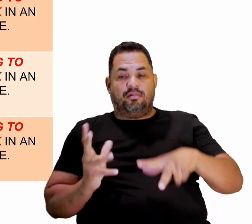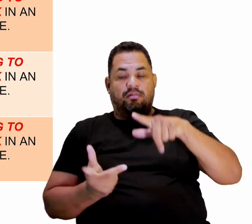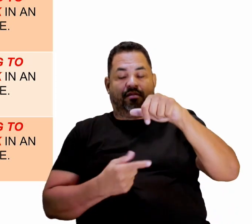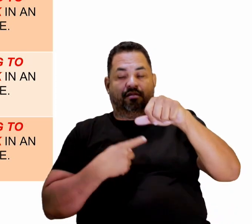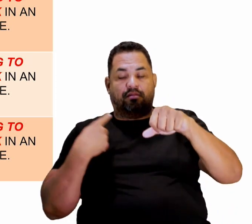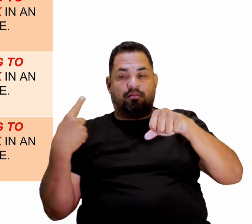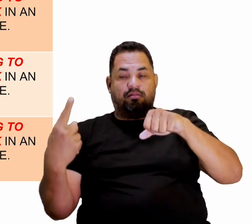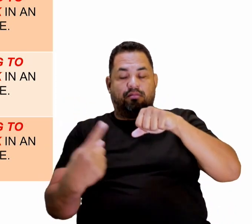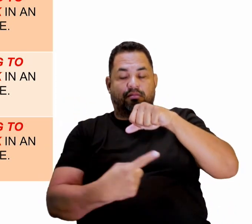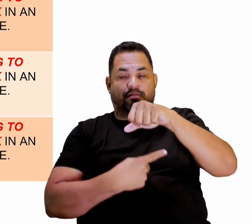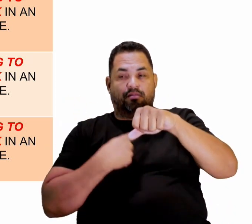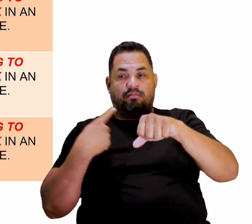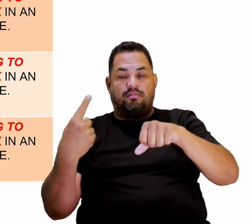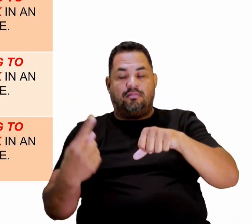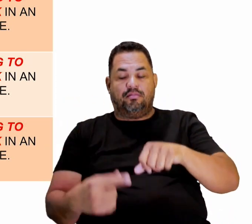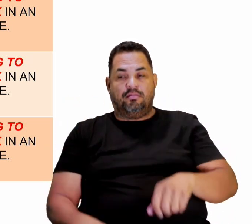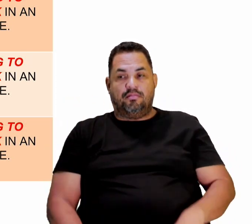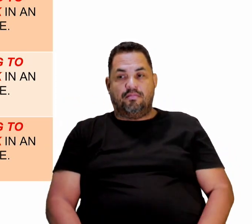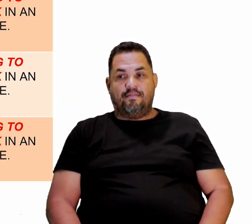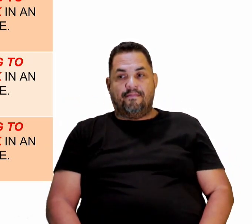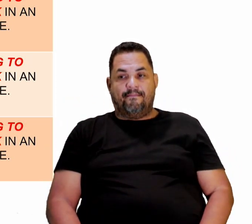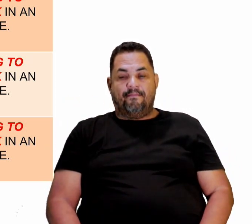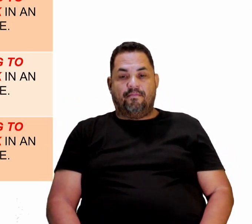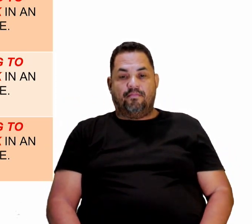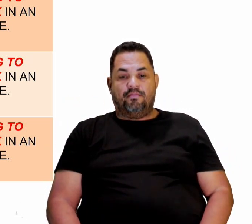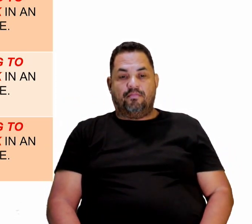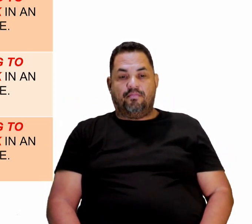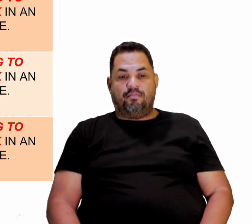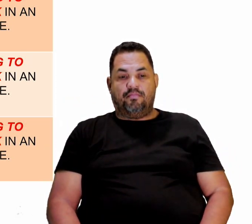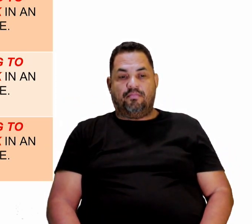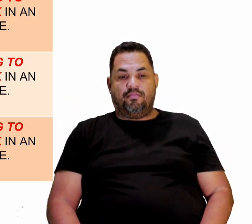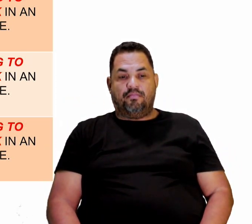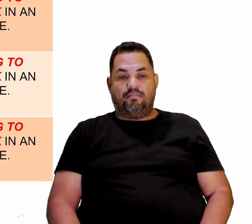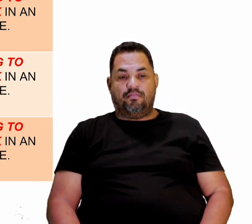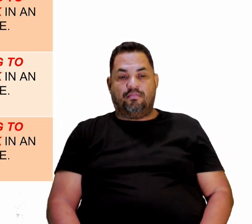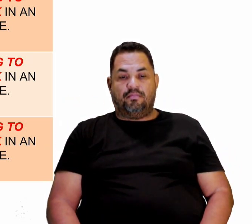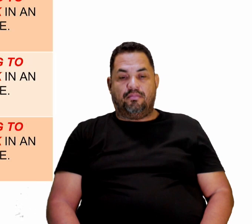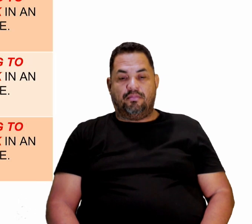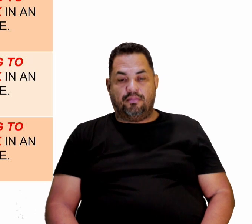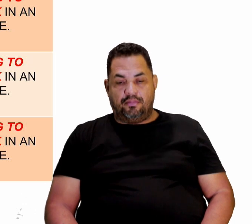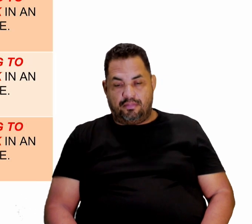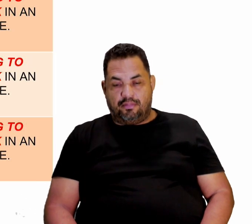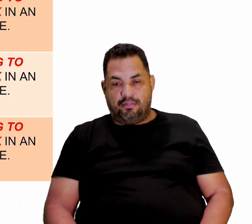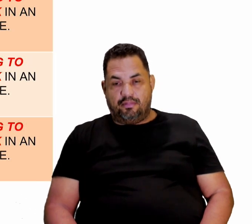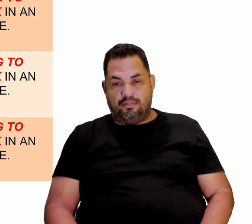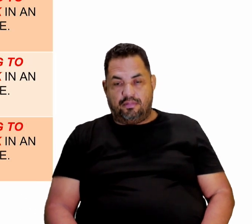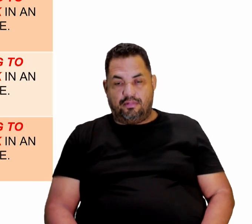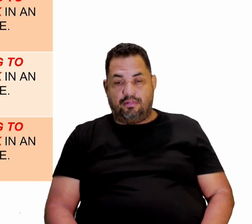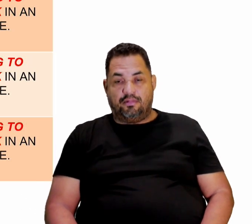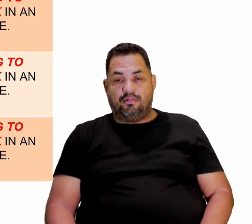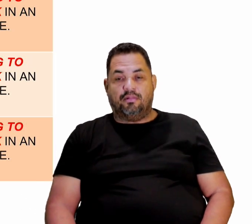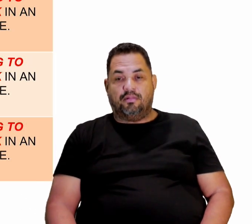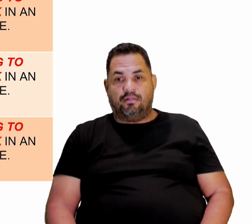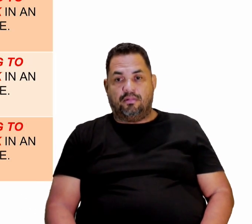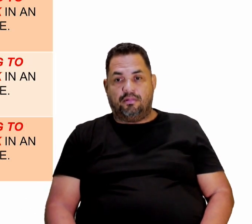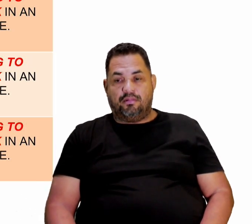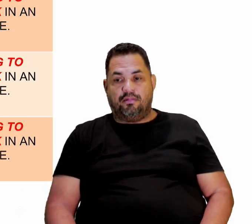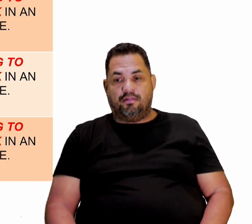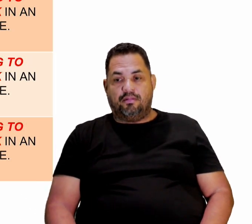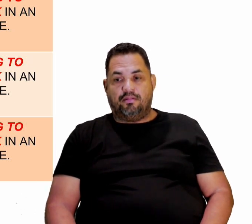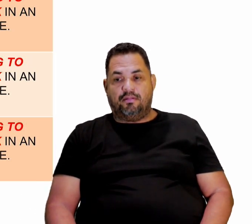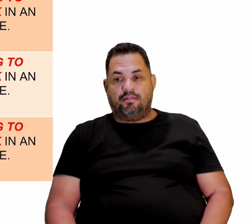vem x ou x contraído Going Travel the world